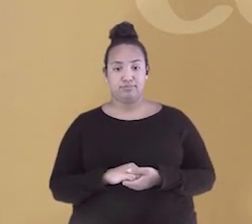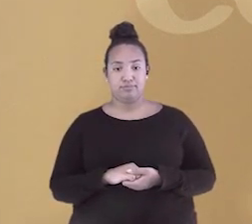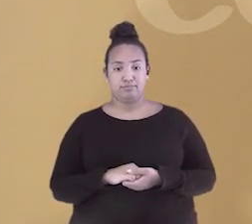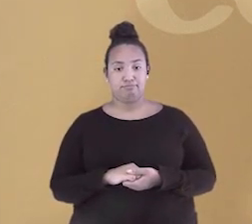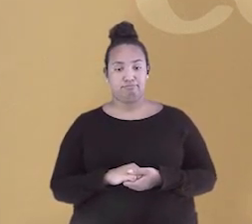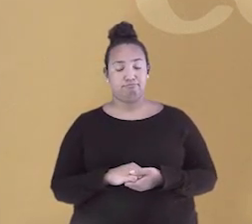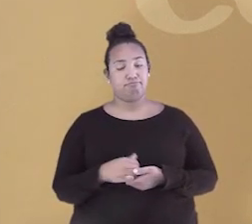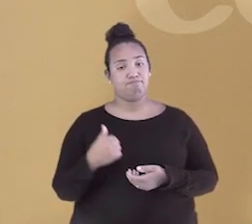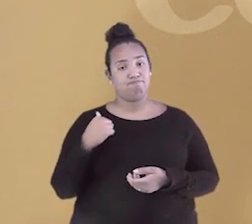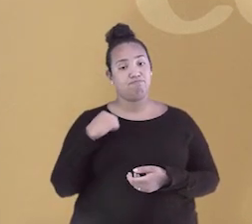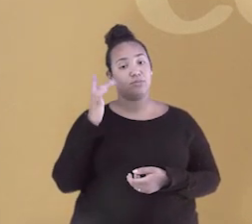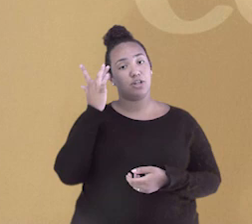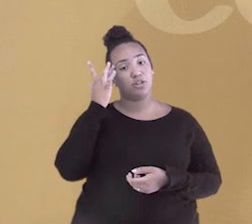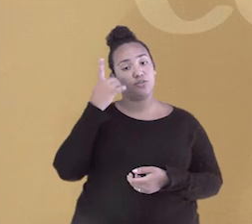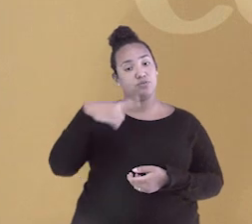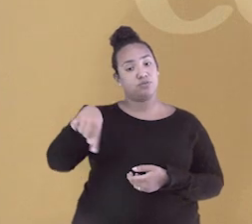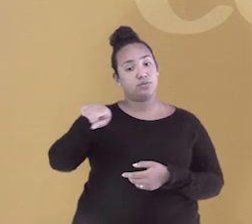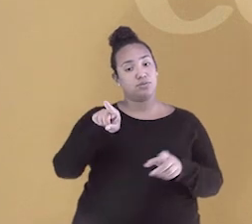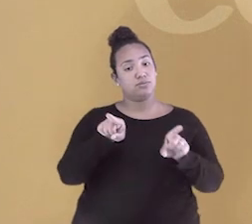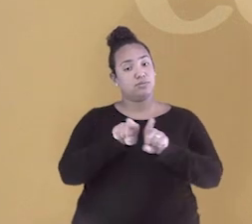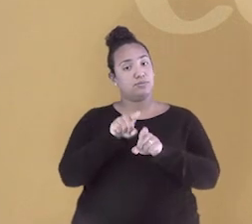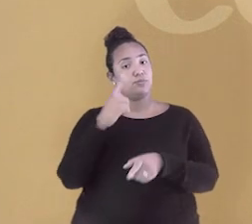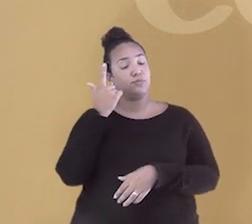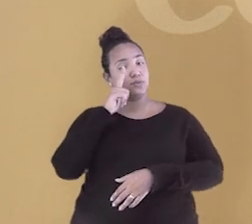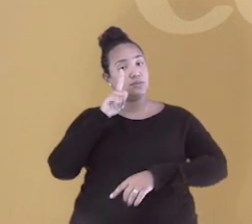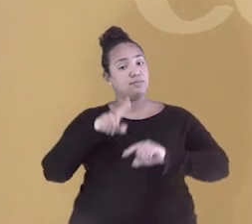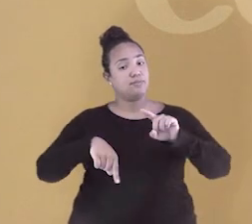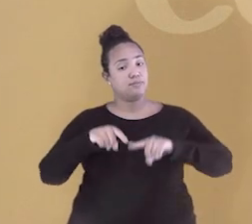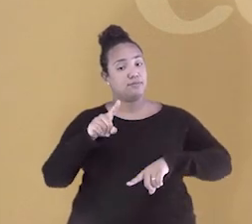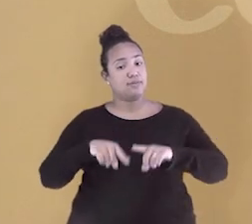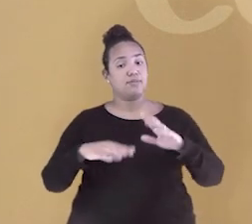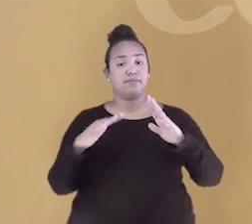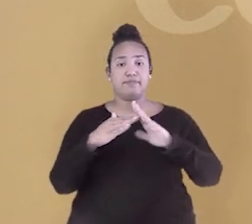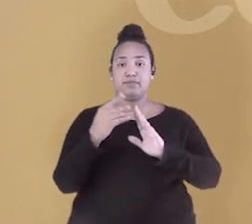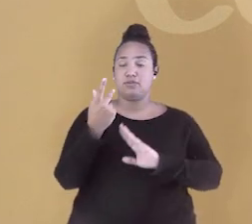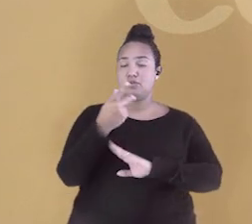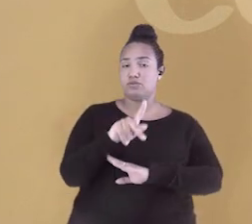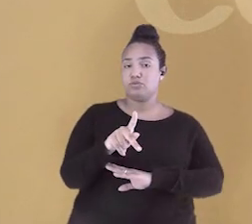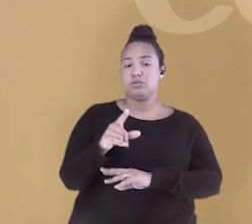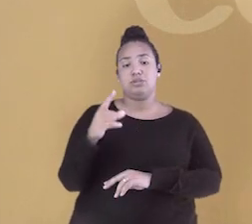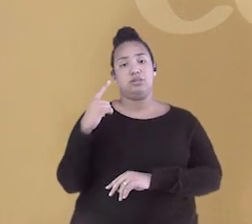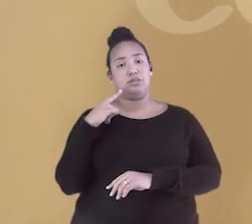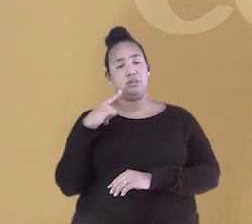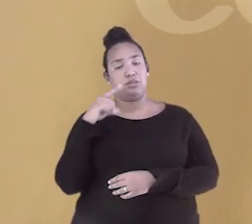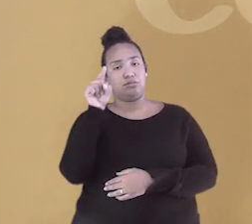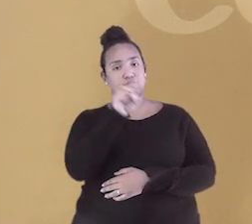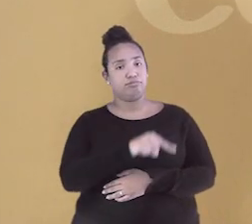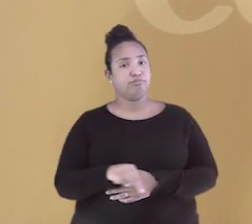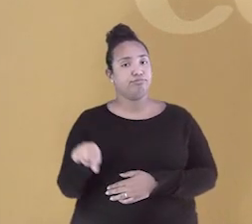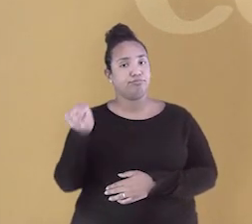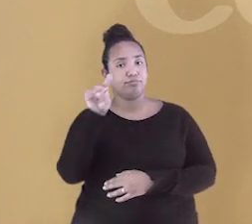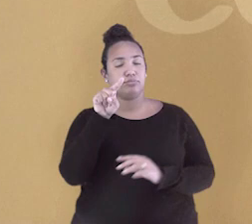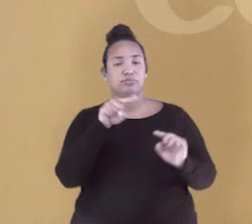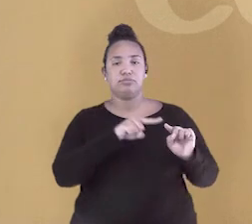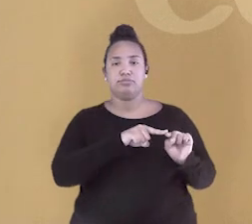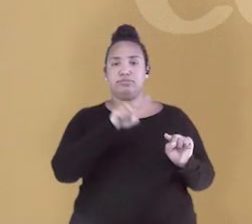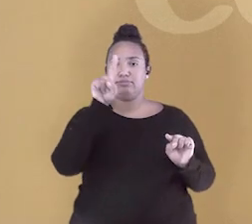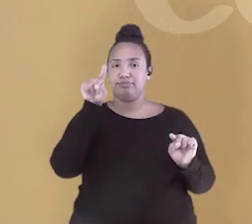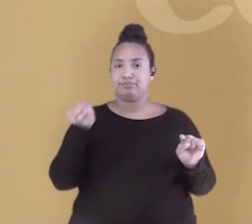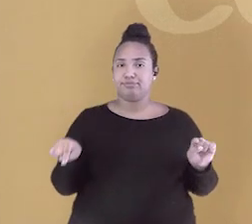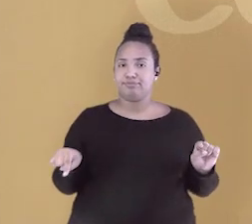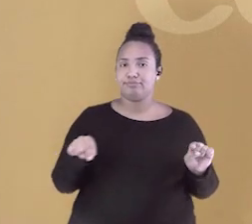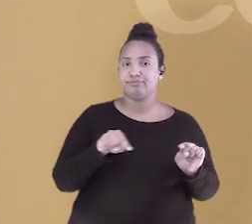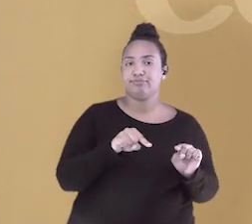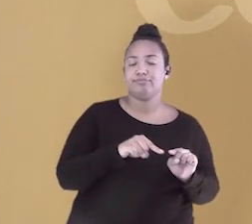Acredito que vocês também conseguiram objetos aí na sua casa que têm a forma de um círculo, de um quadrado, de um